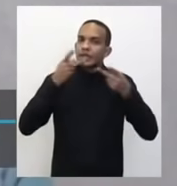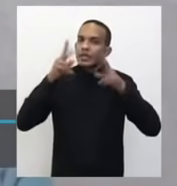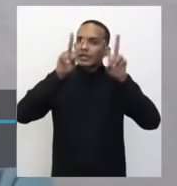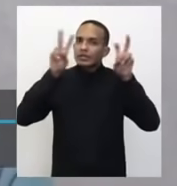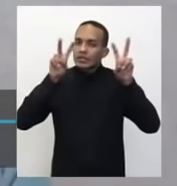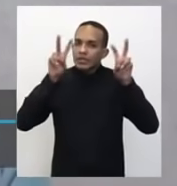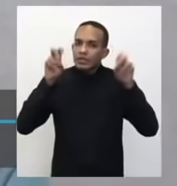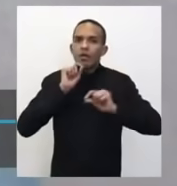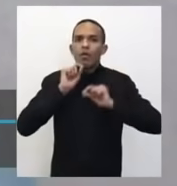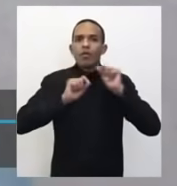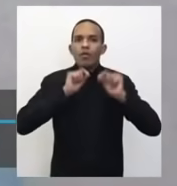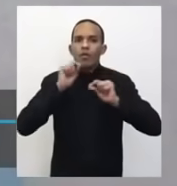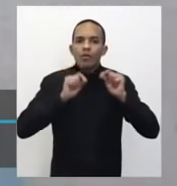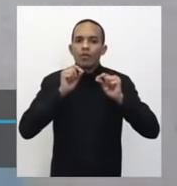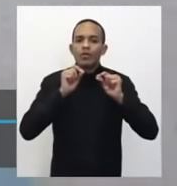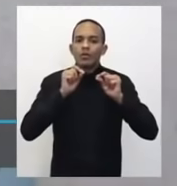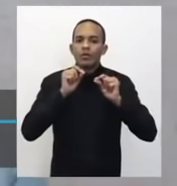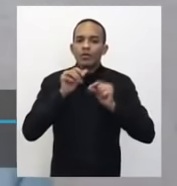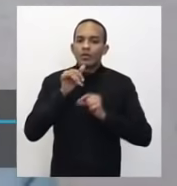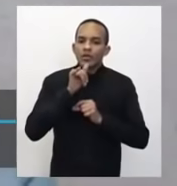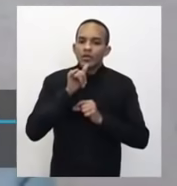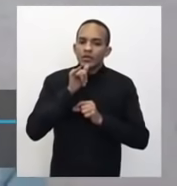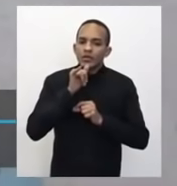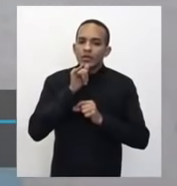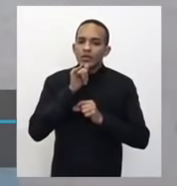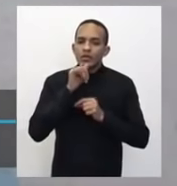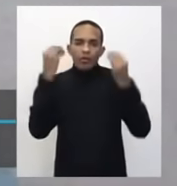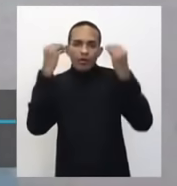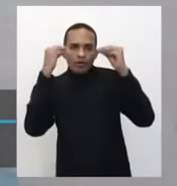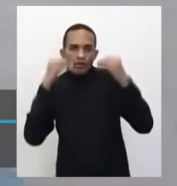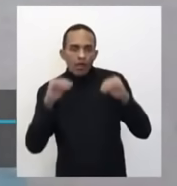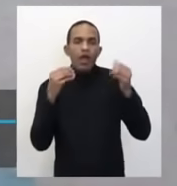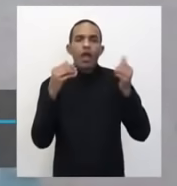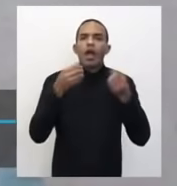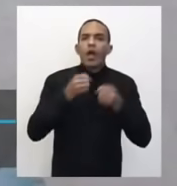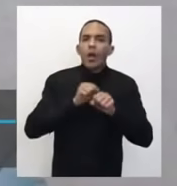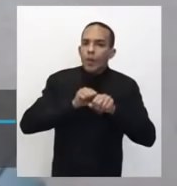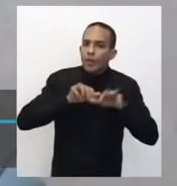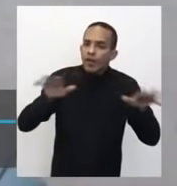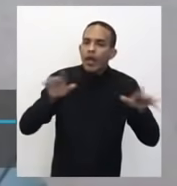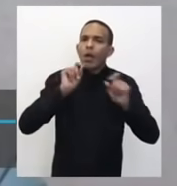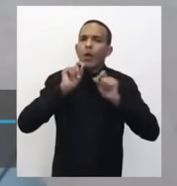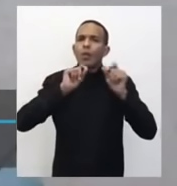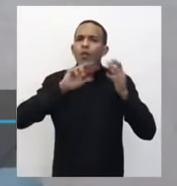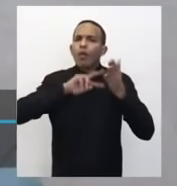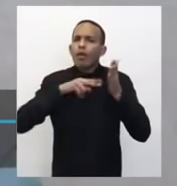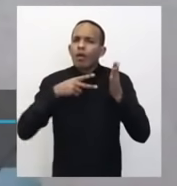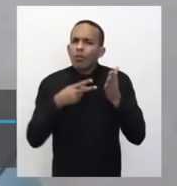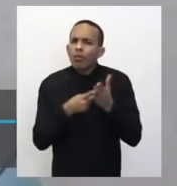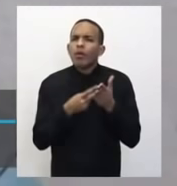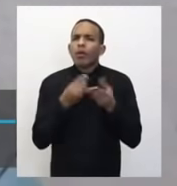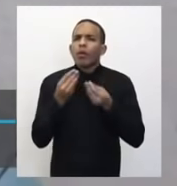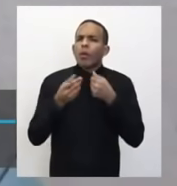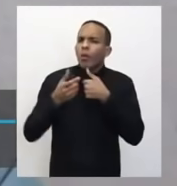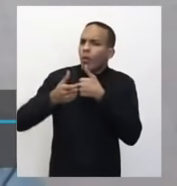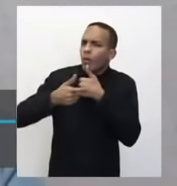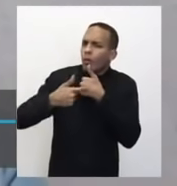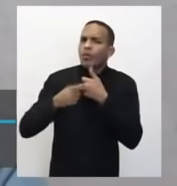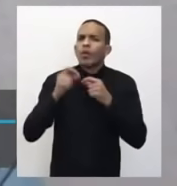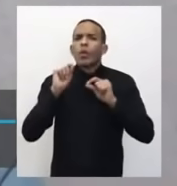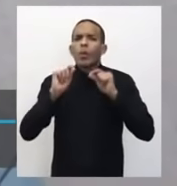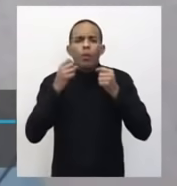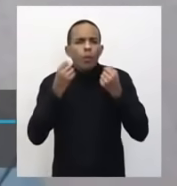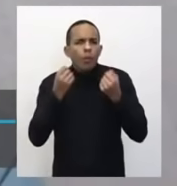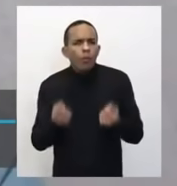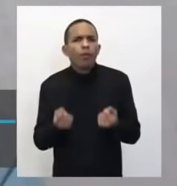bastante sobre eu curtir, eu postar, eu compartilhar, e o que significam essas coisas, quais são os pesos que